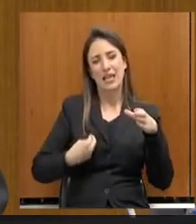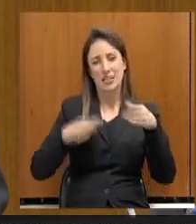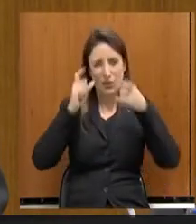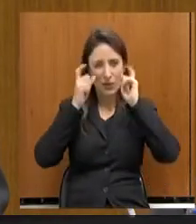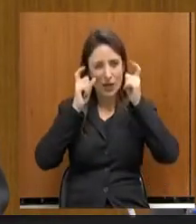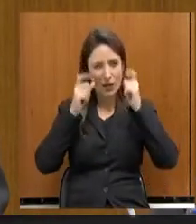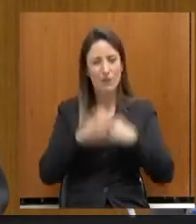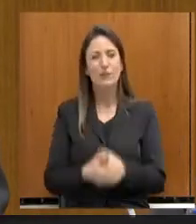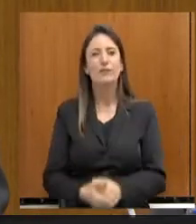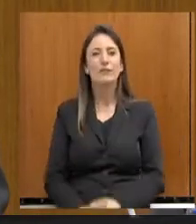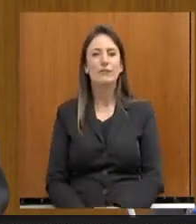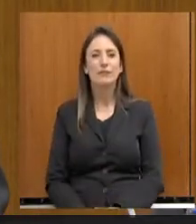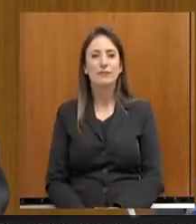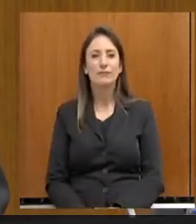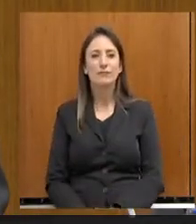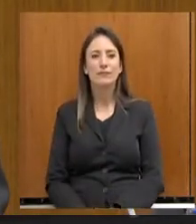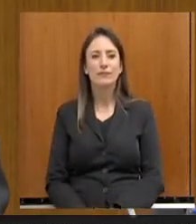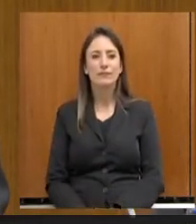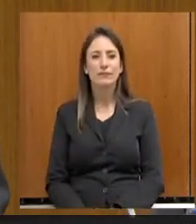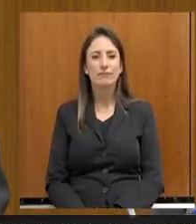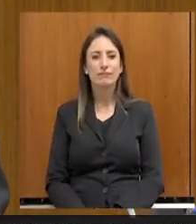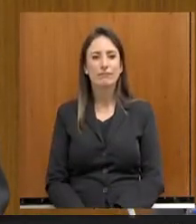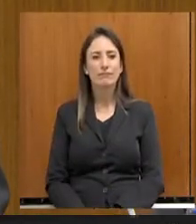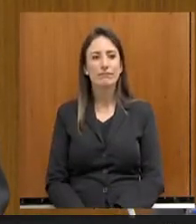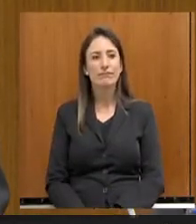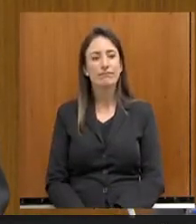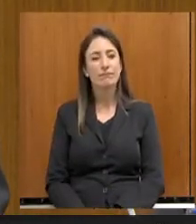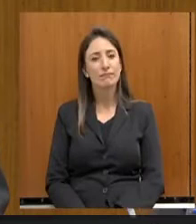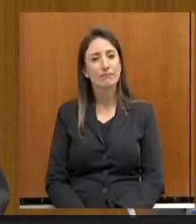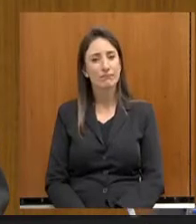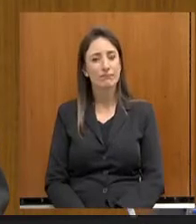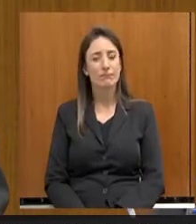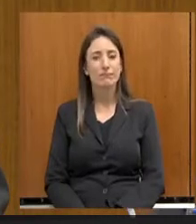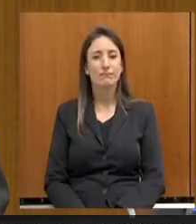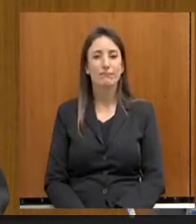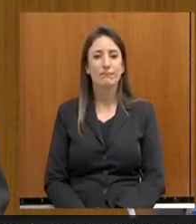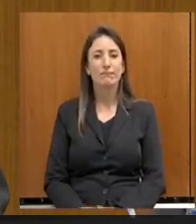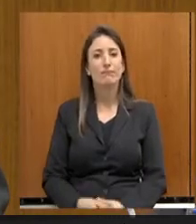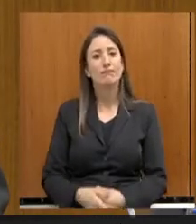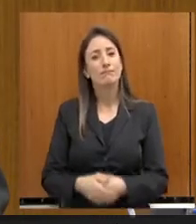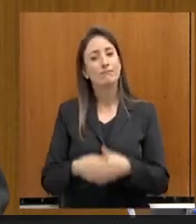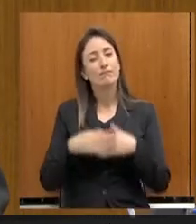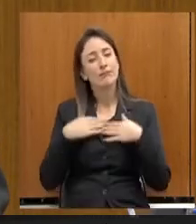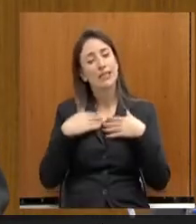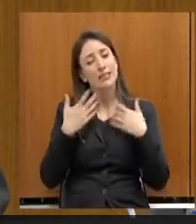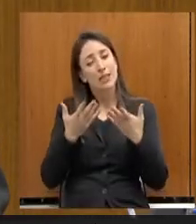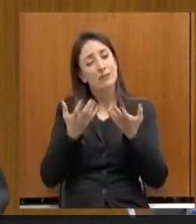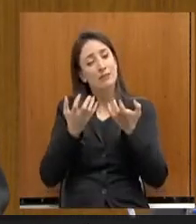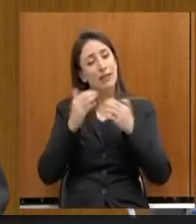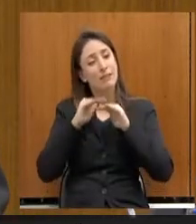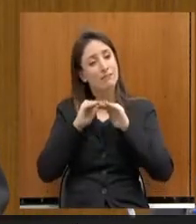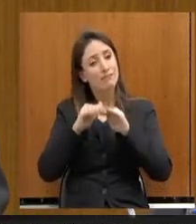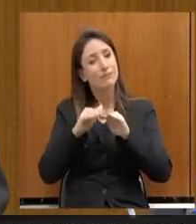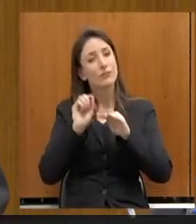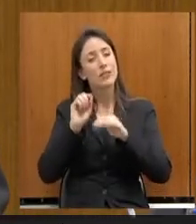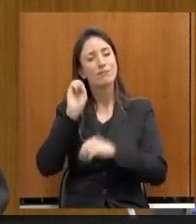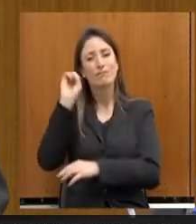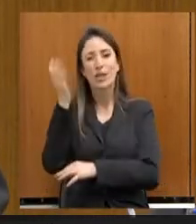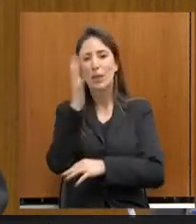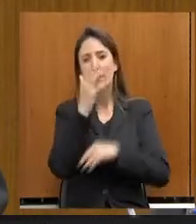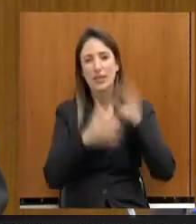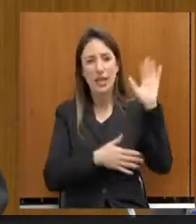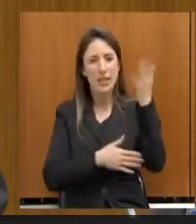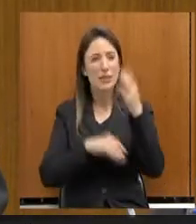reunião e é eu gostaria de dizer que o meio ambiente principalmente